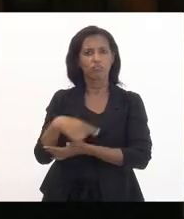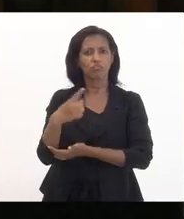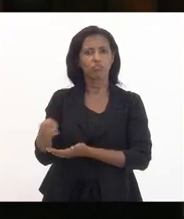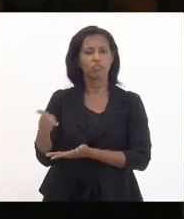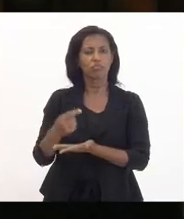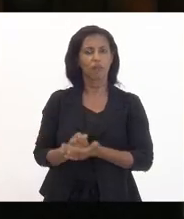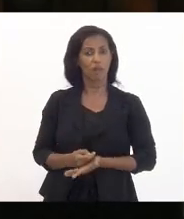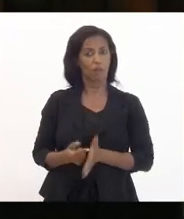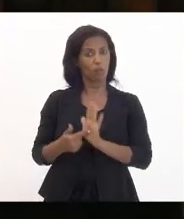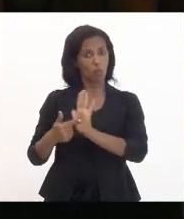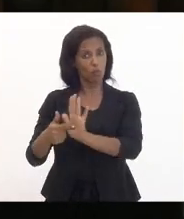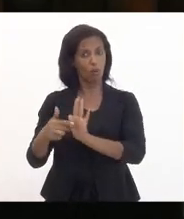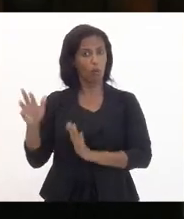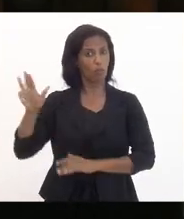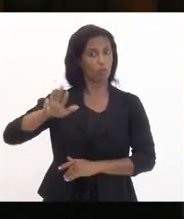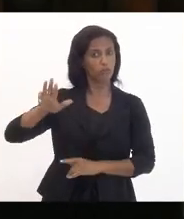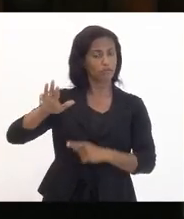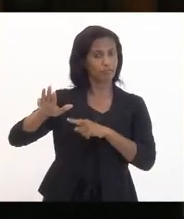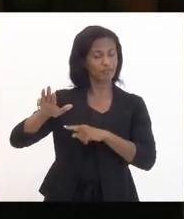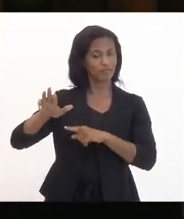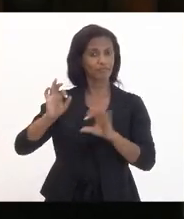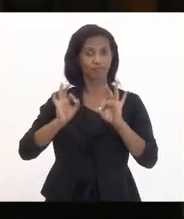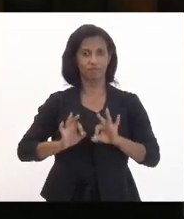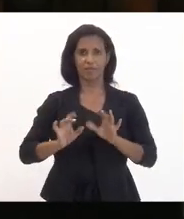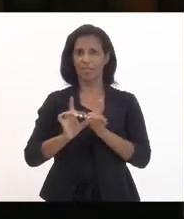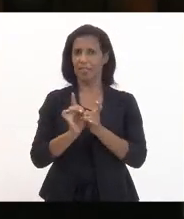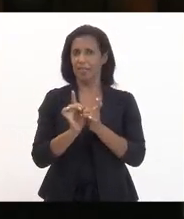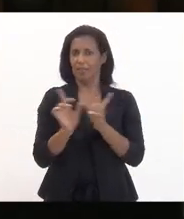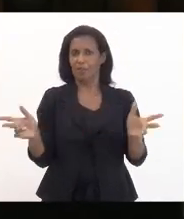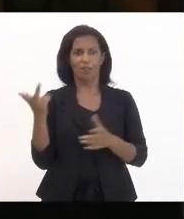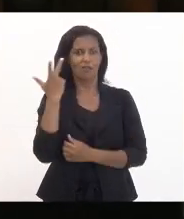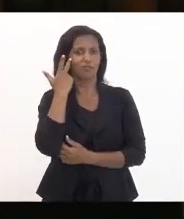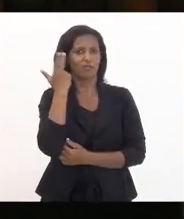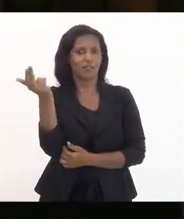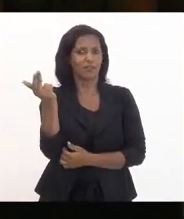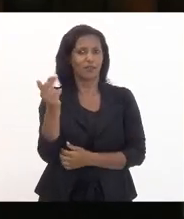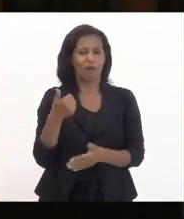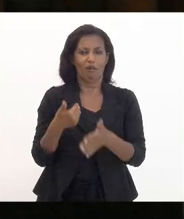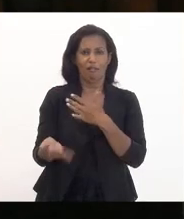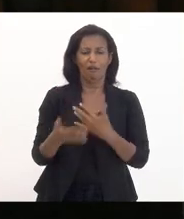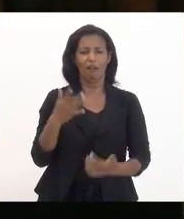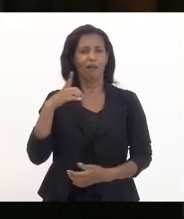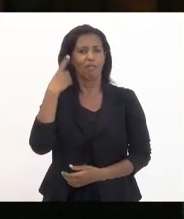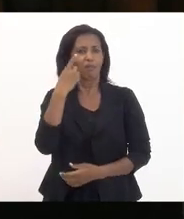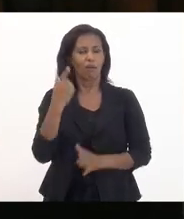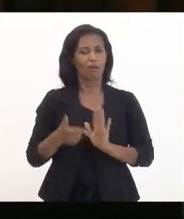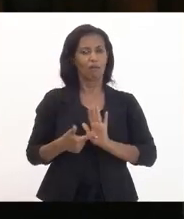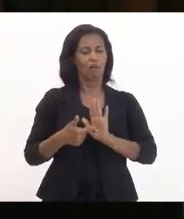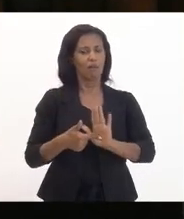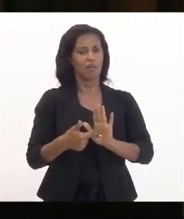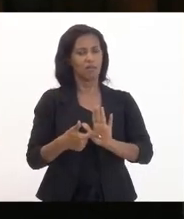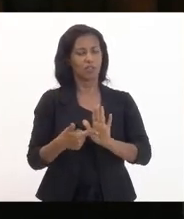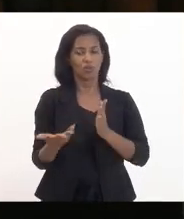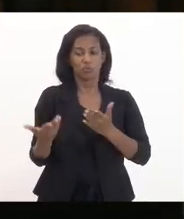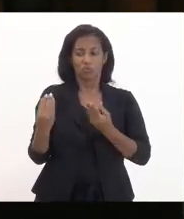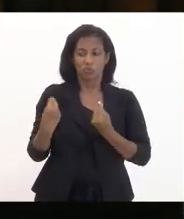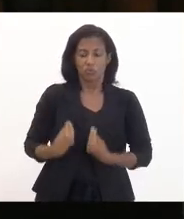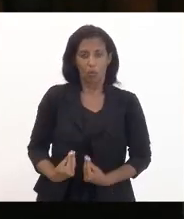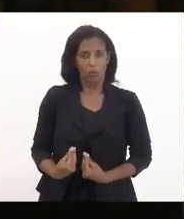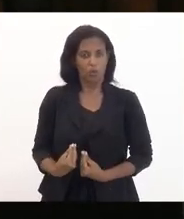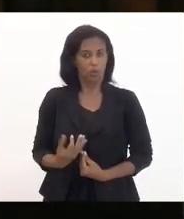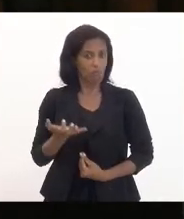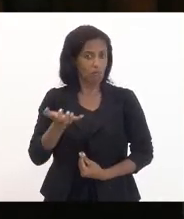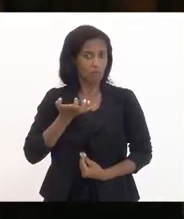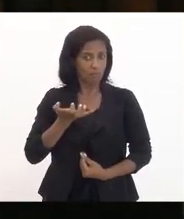dinheiro, fazendo menção a ele. Ora, é absolutamente democrático e natural que qualquer deputado apresente aquilo que lhe